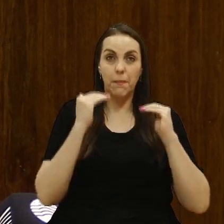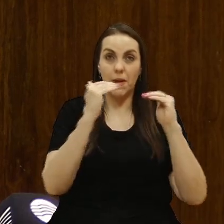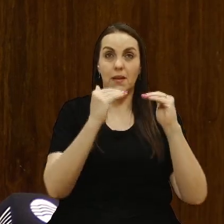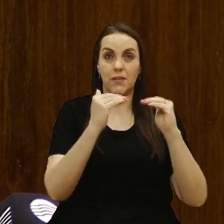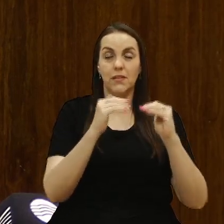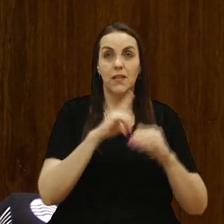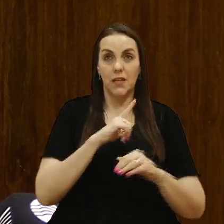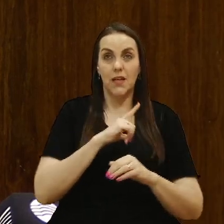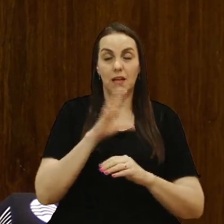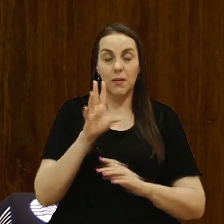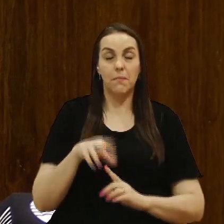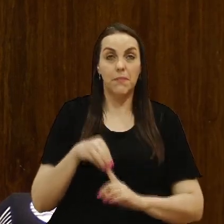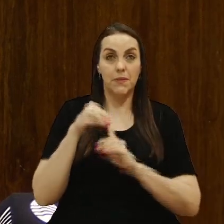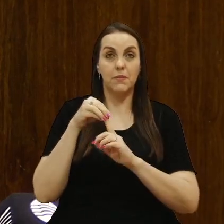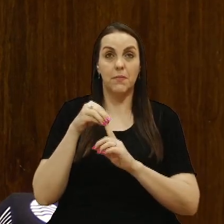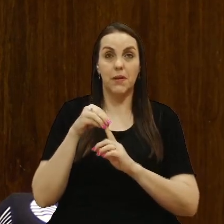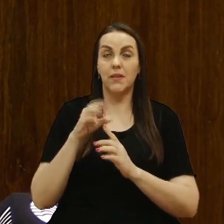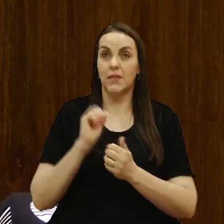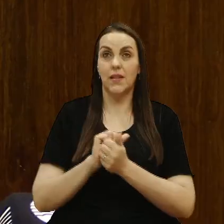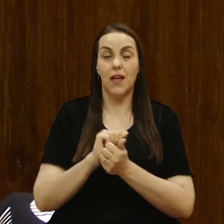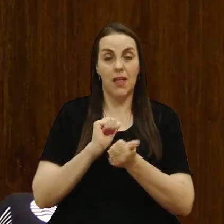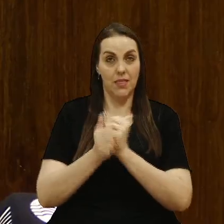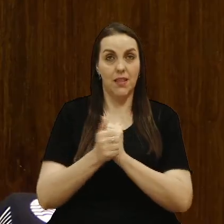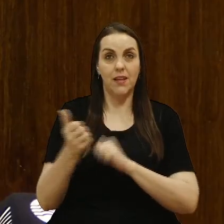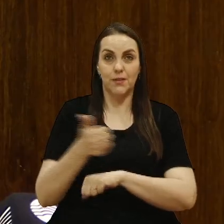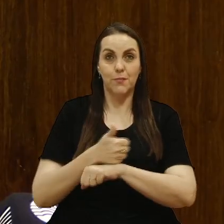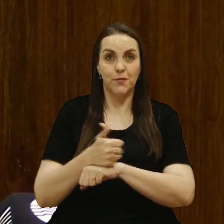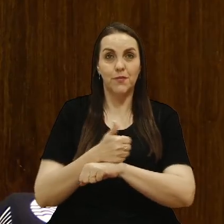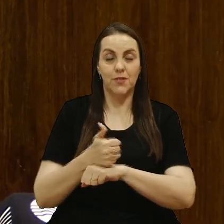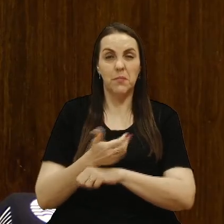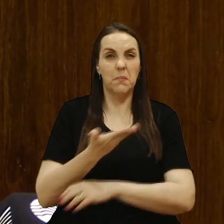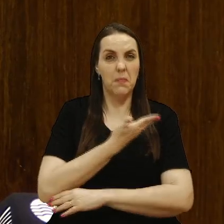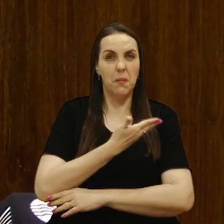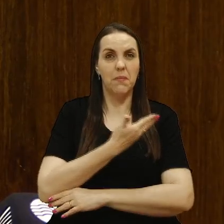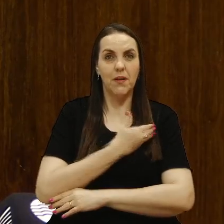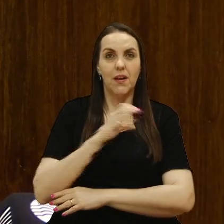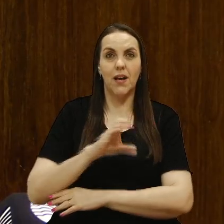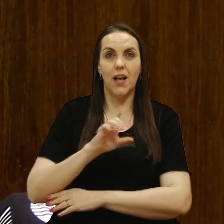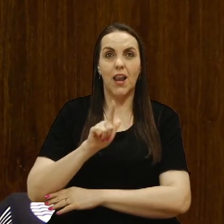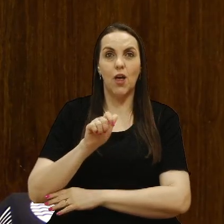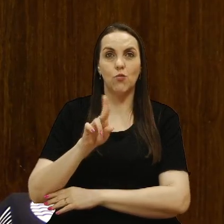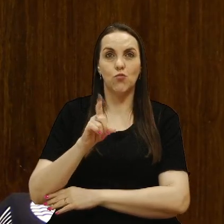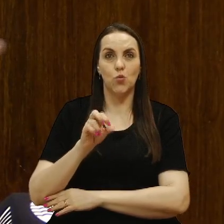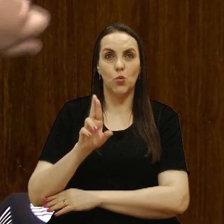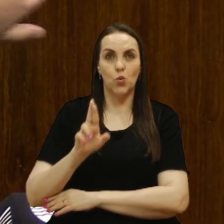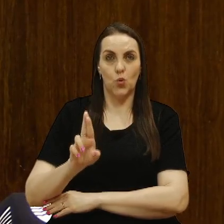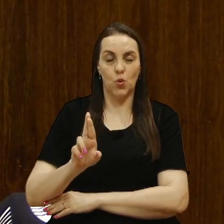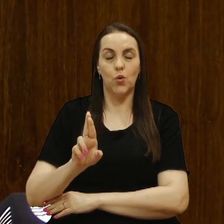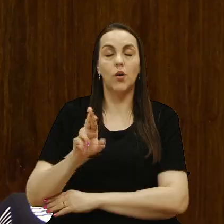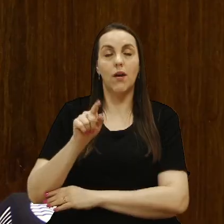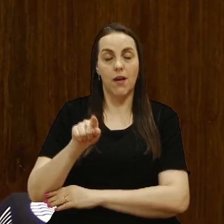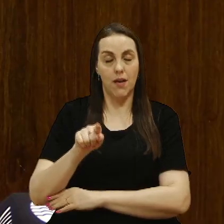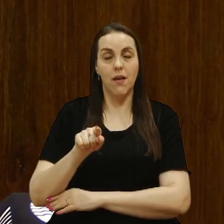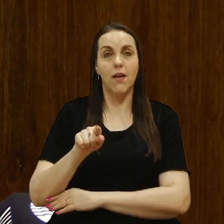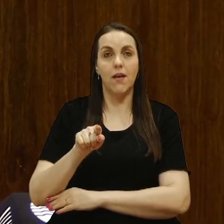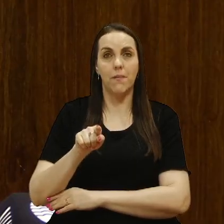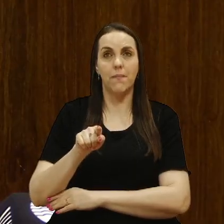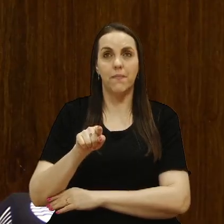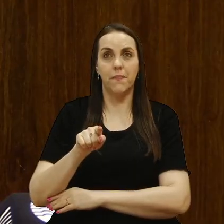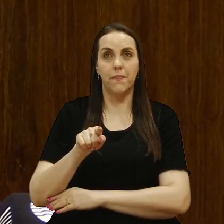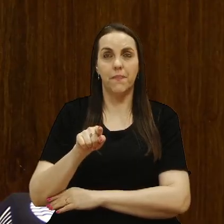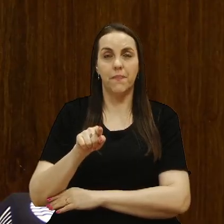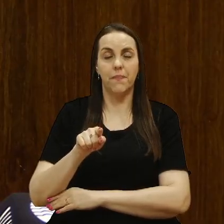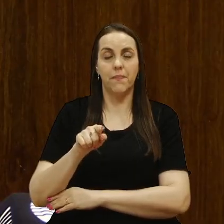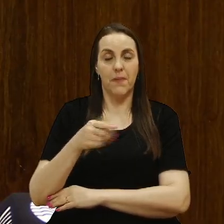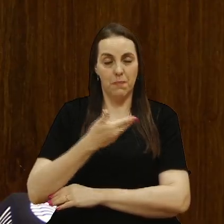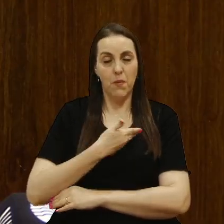daqueles que foram atletas profissionais. Tem um grande amigo meu, Claudionor Tavares Dutra, que é zagueiro. Claudionor Tavares Machado,